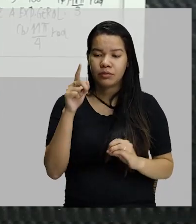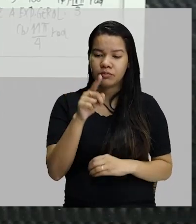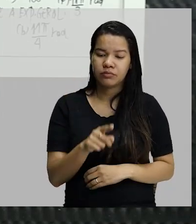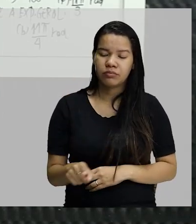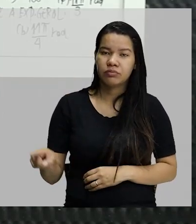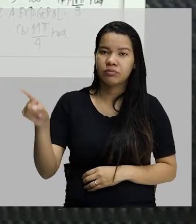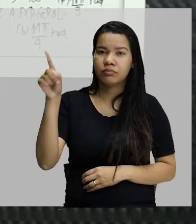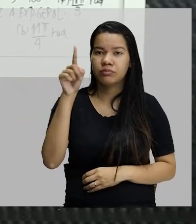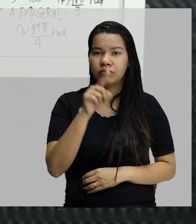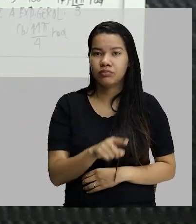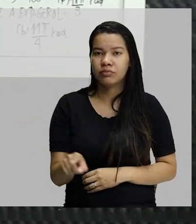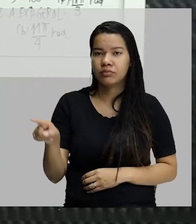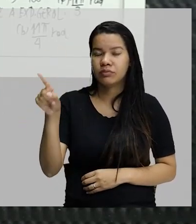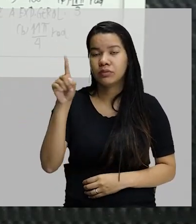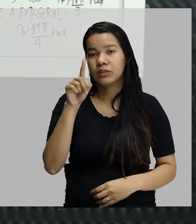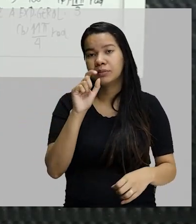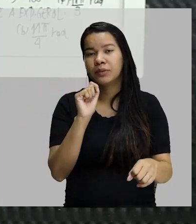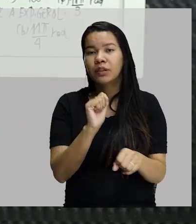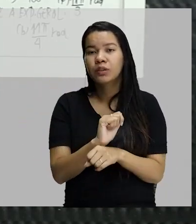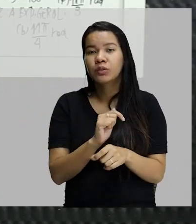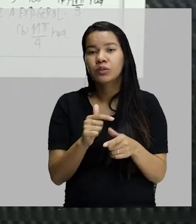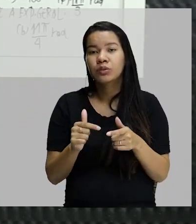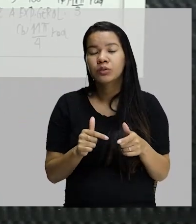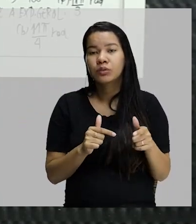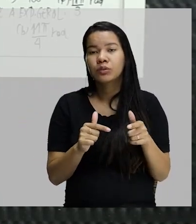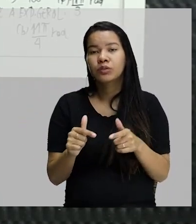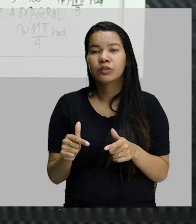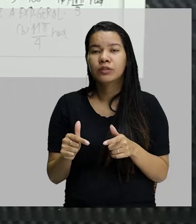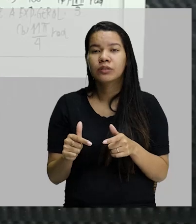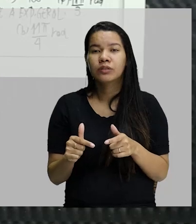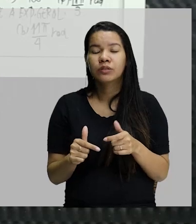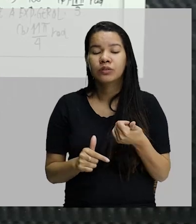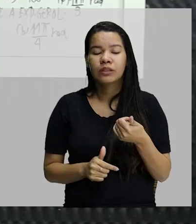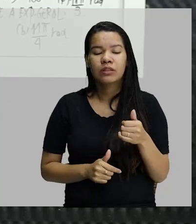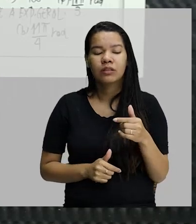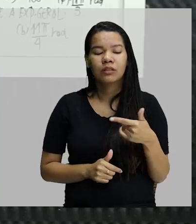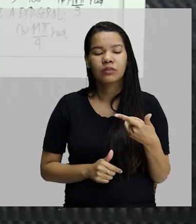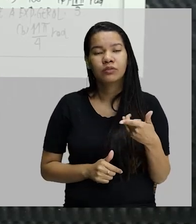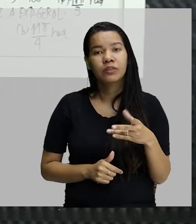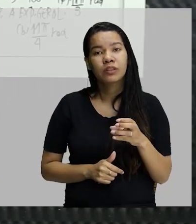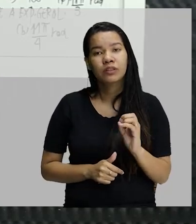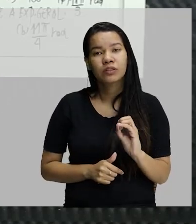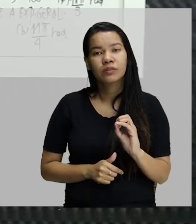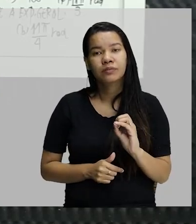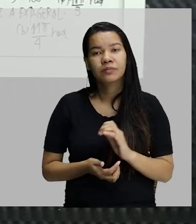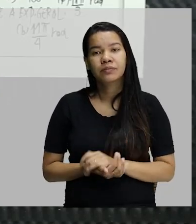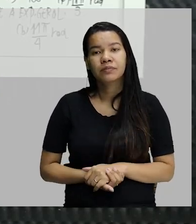volta completa e parou aonde? Parou aqui no 120, ó.